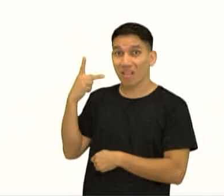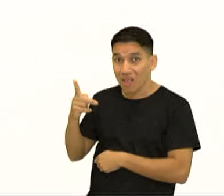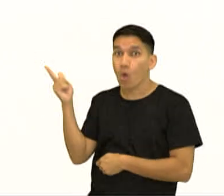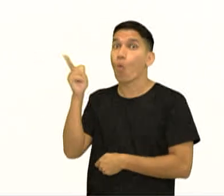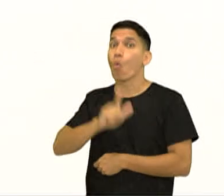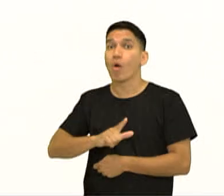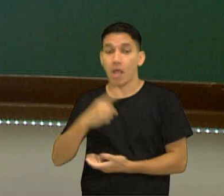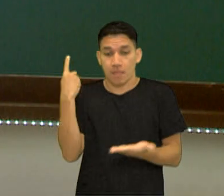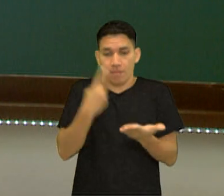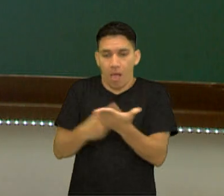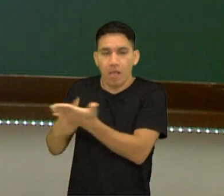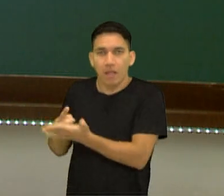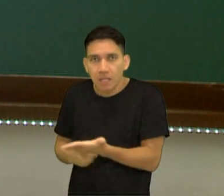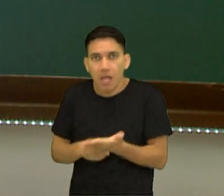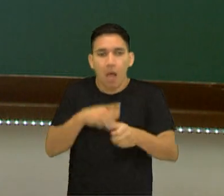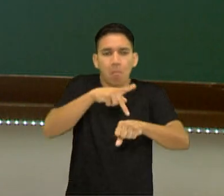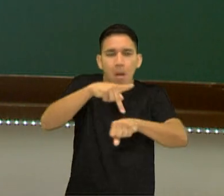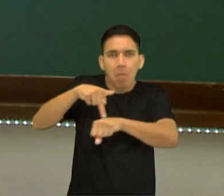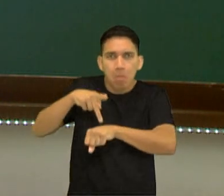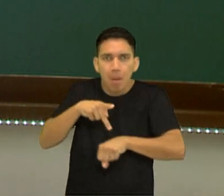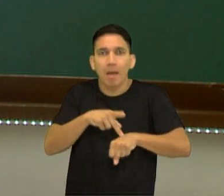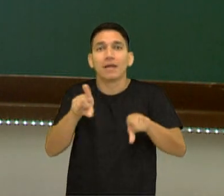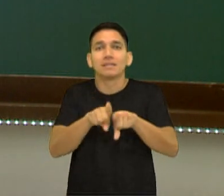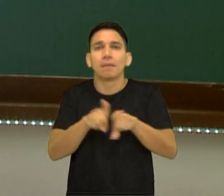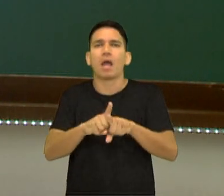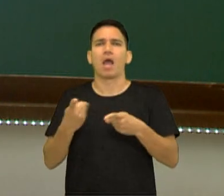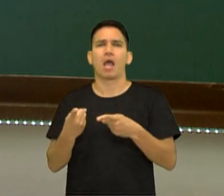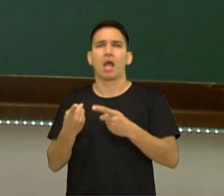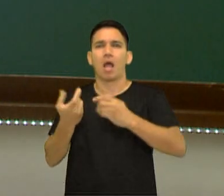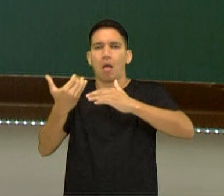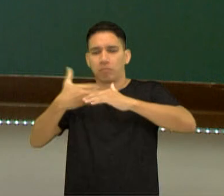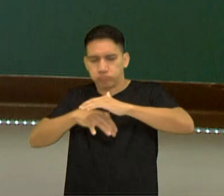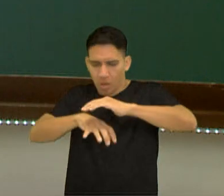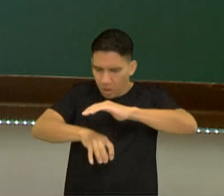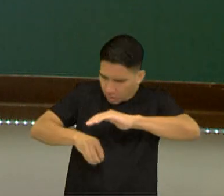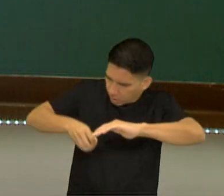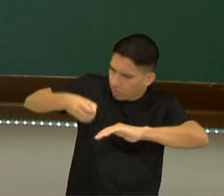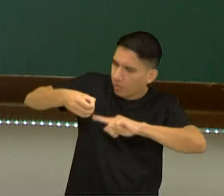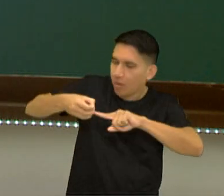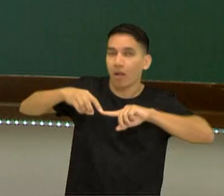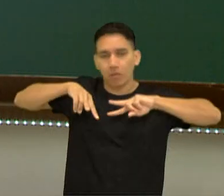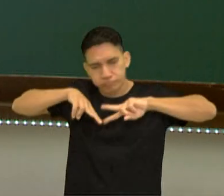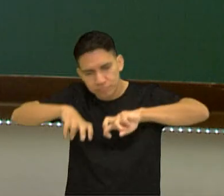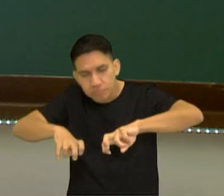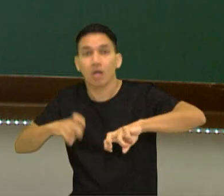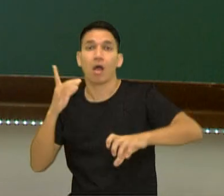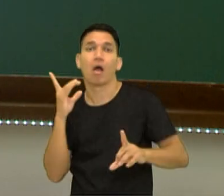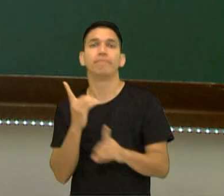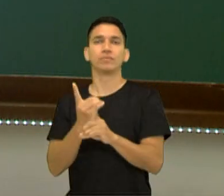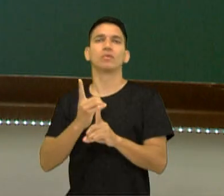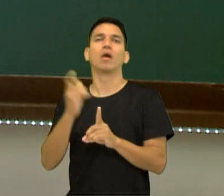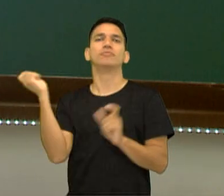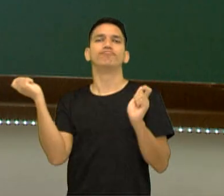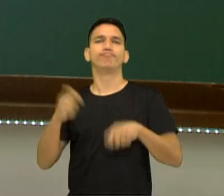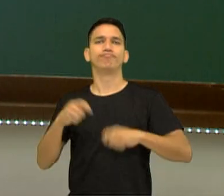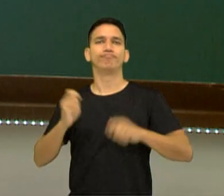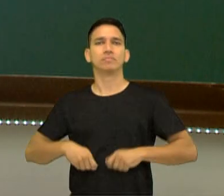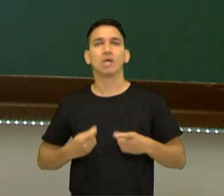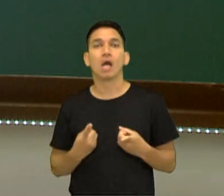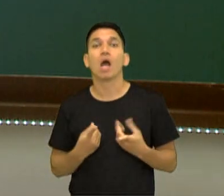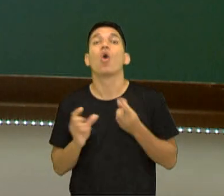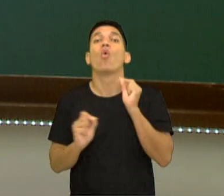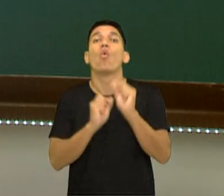rochas e dos objetos fósseis que a gente encontra por aí. Através do trabalho dele, a gente pôde ter essa capacidade aí de